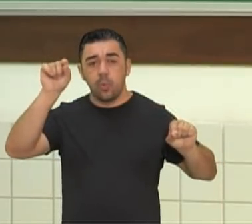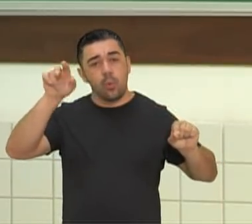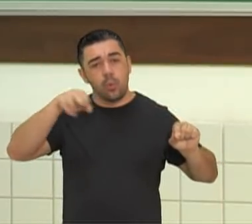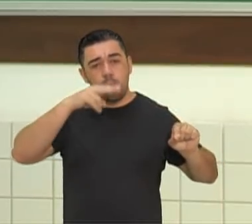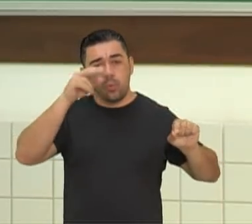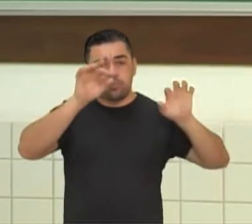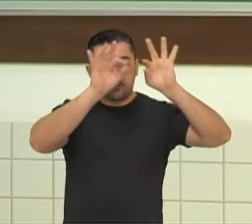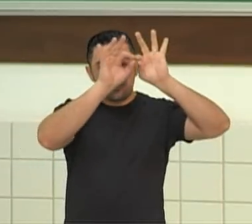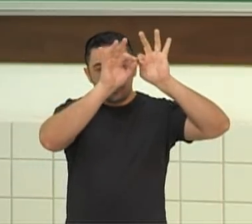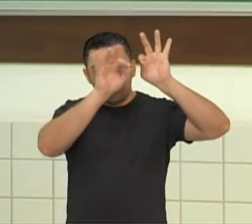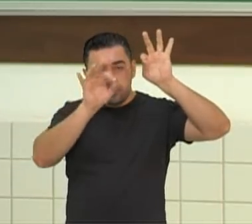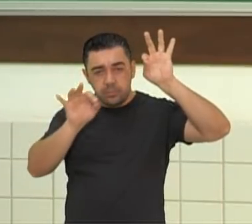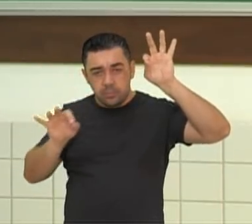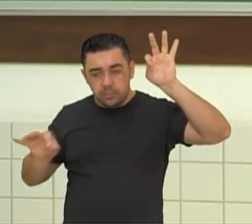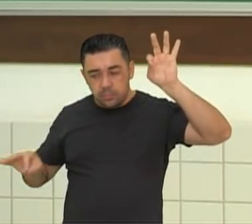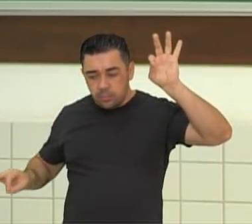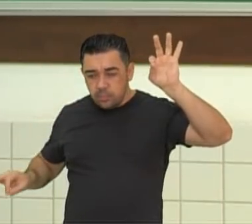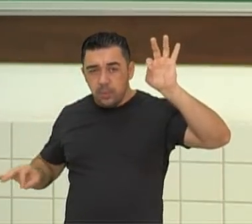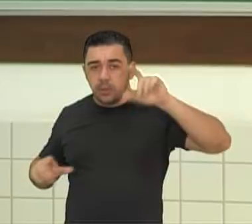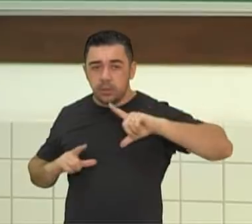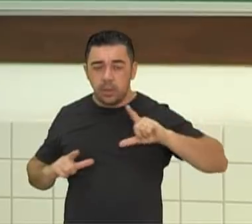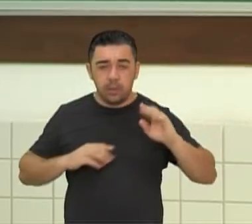corta o plano cartesiano inteiro,